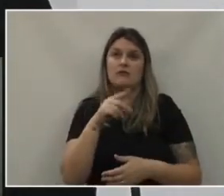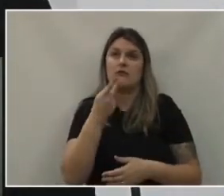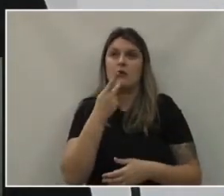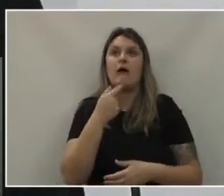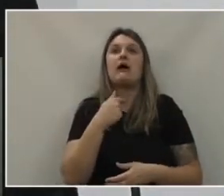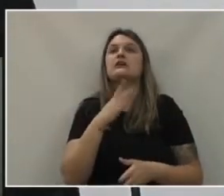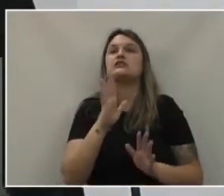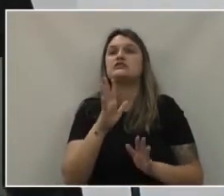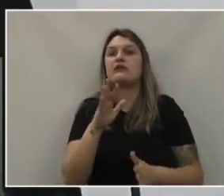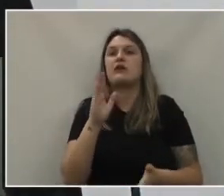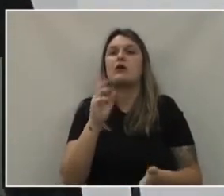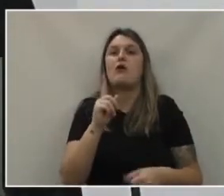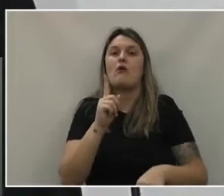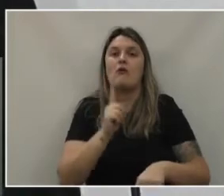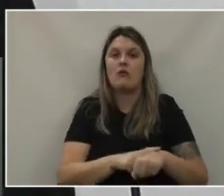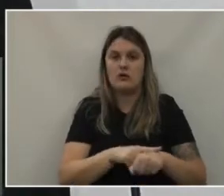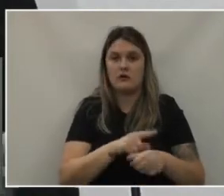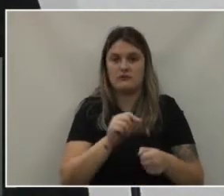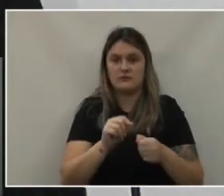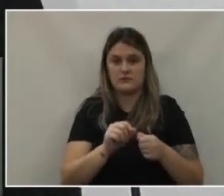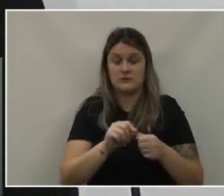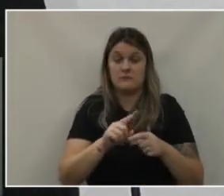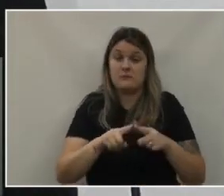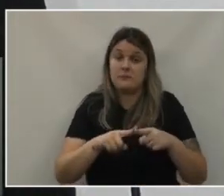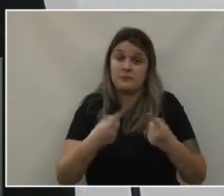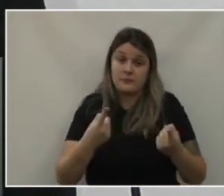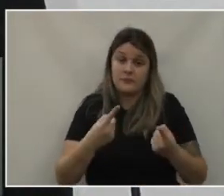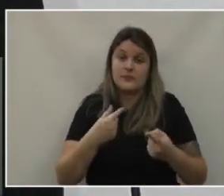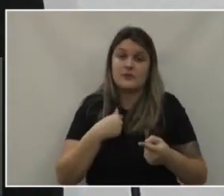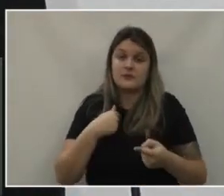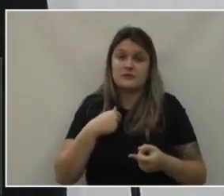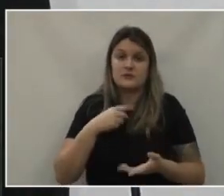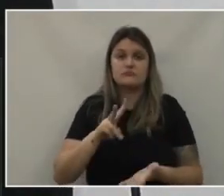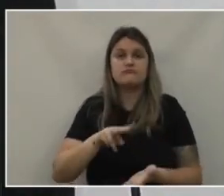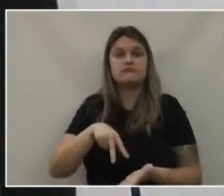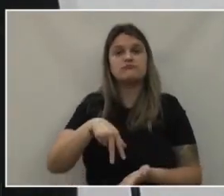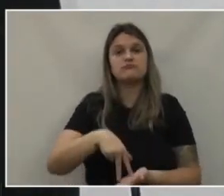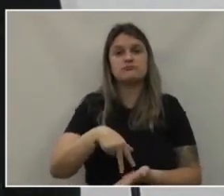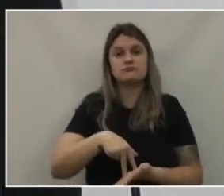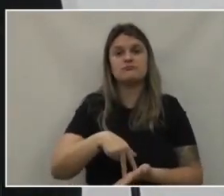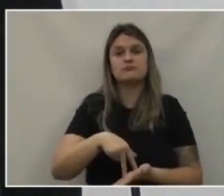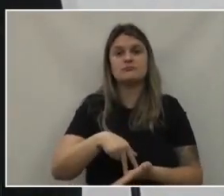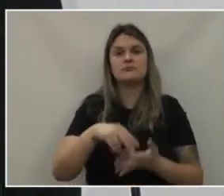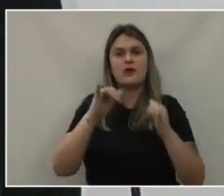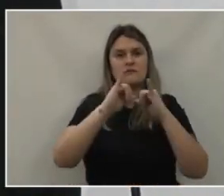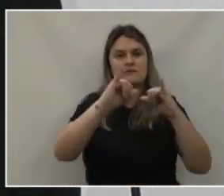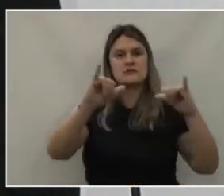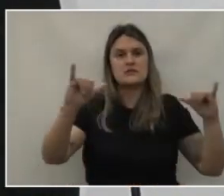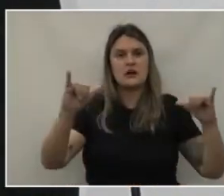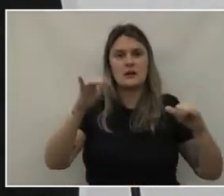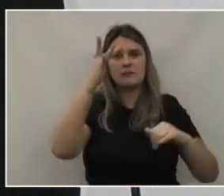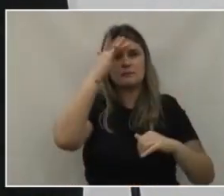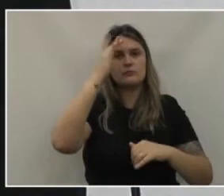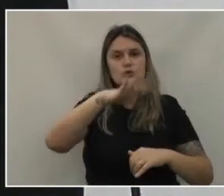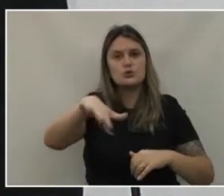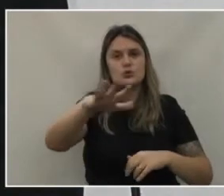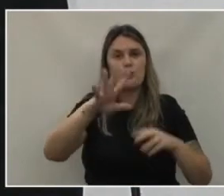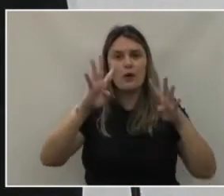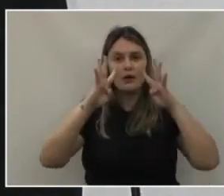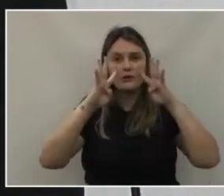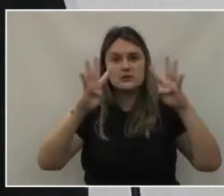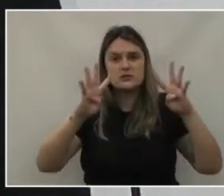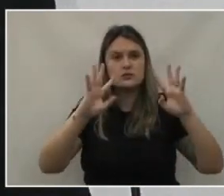dizendo que já vai se concretizar isso, mas aqui eu estou usando a tribuna para que fique o alerta, para que nós,